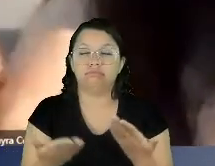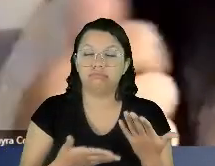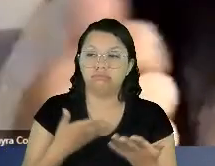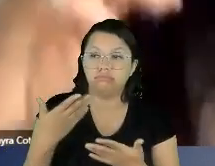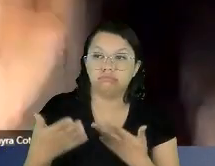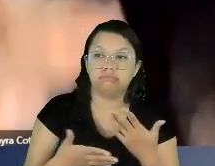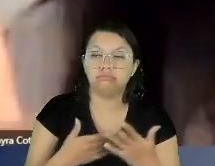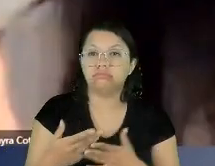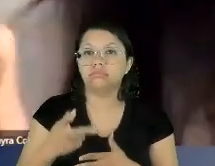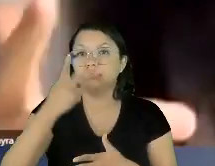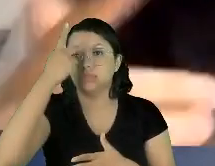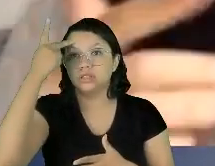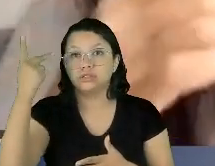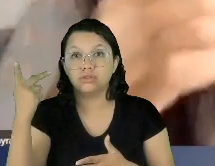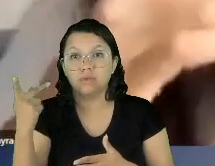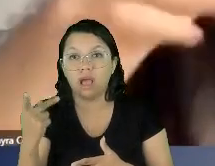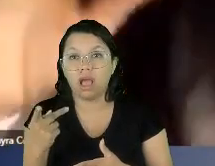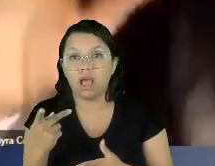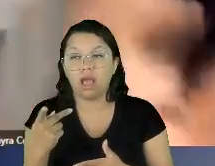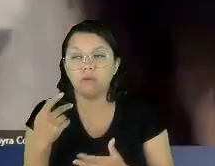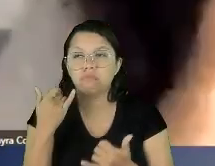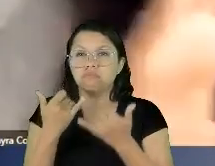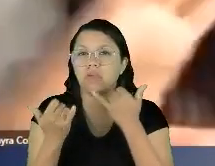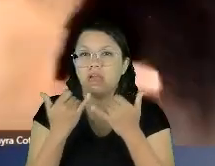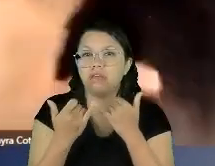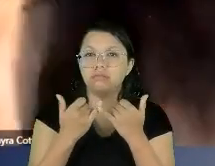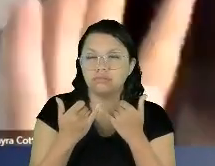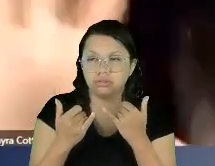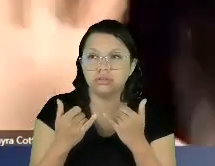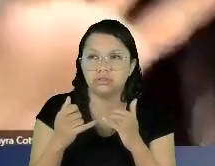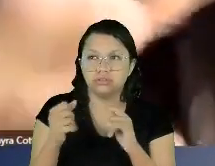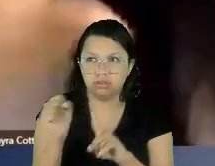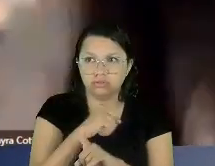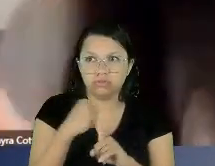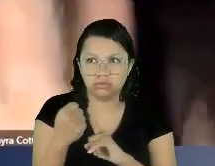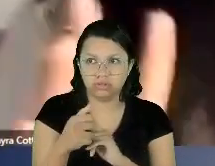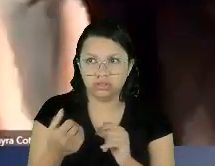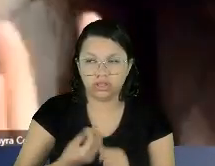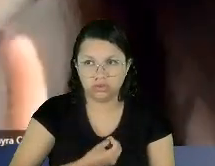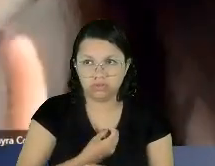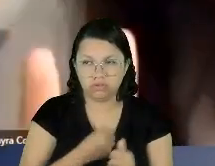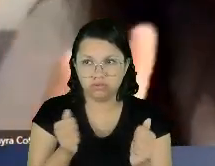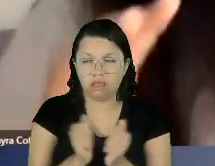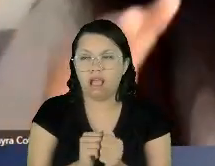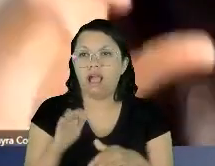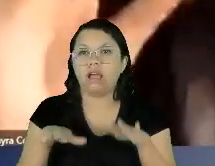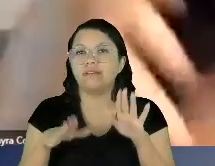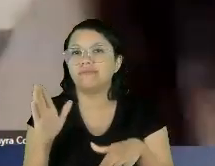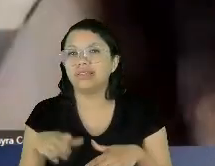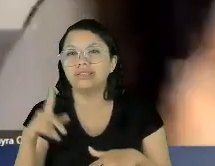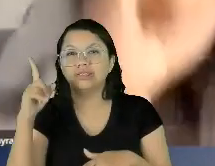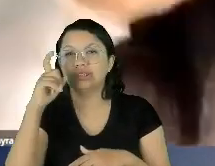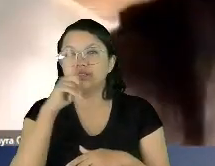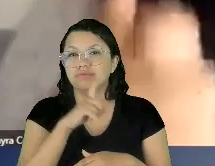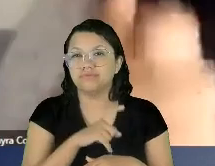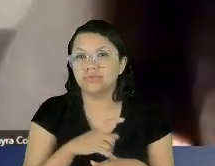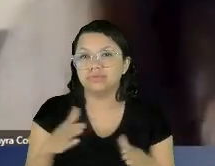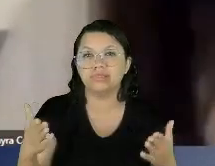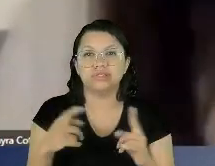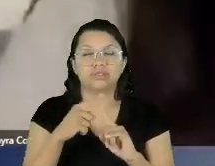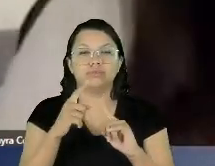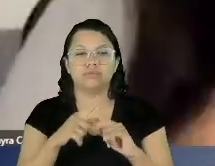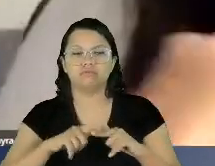nossos colegas, dos nossos amigos, de pessoas parecidas, do nosso meio social, e que às vezes é